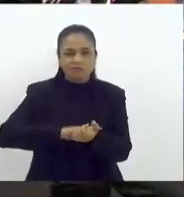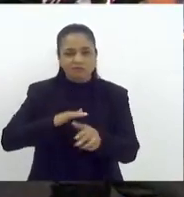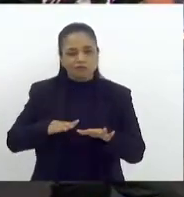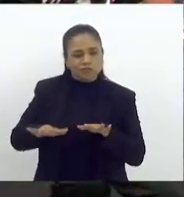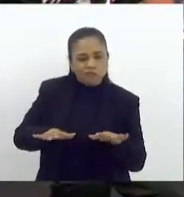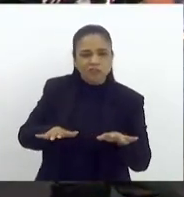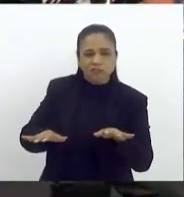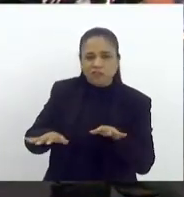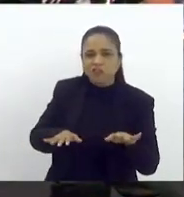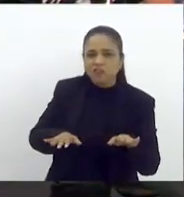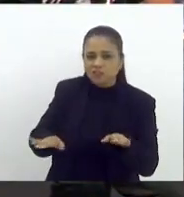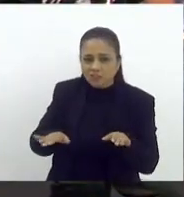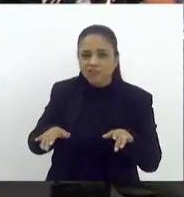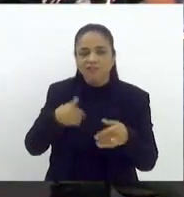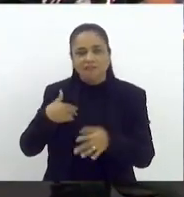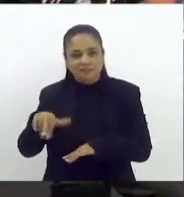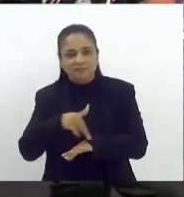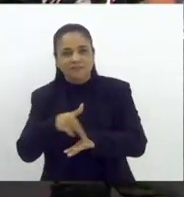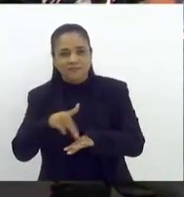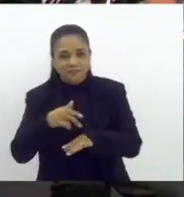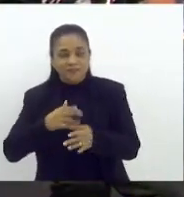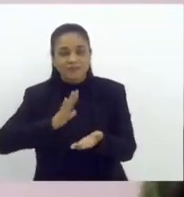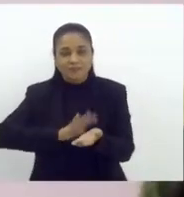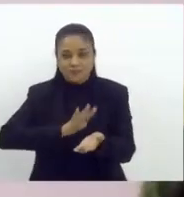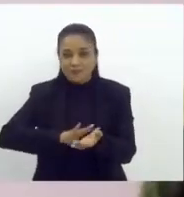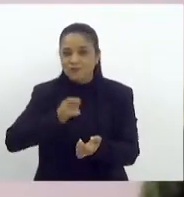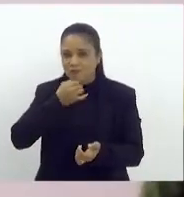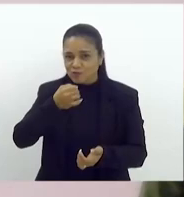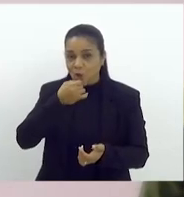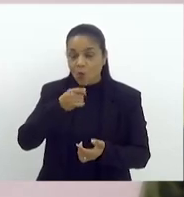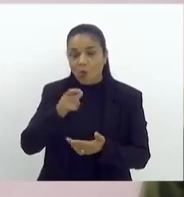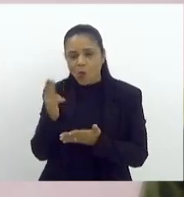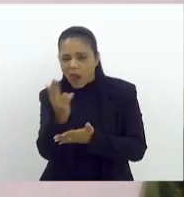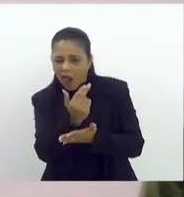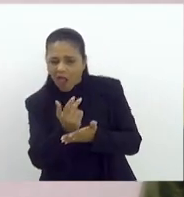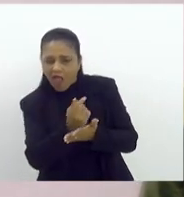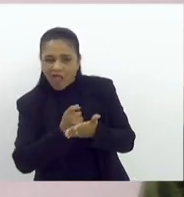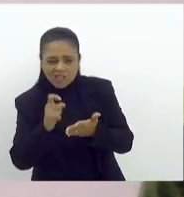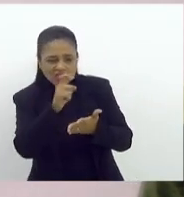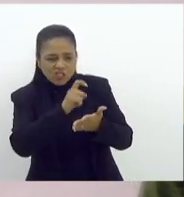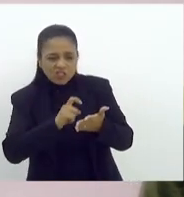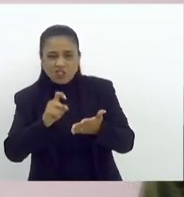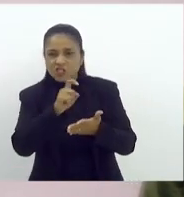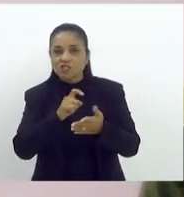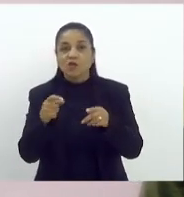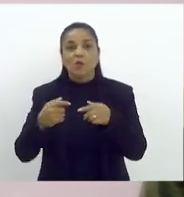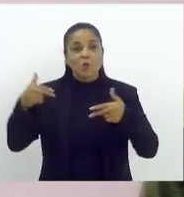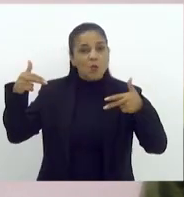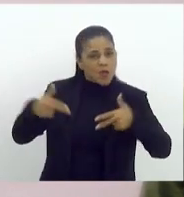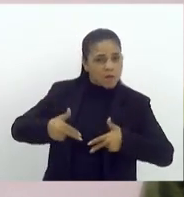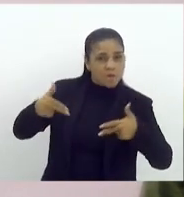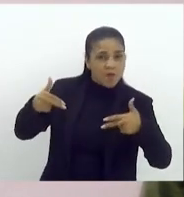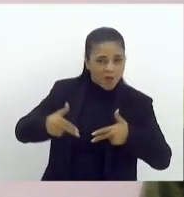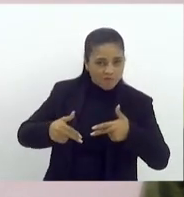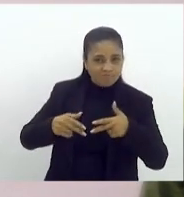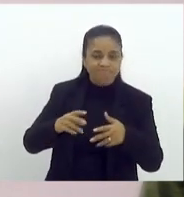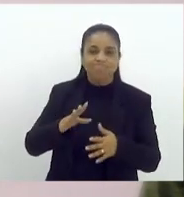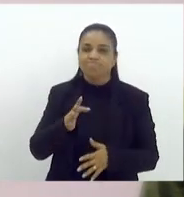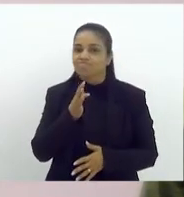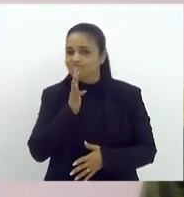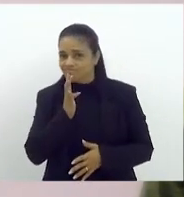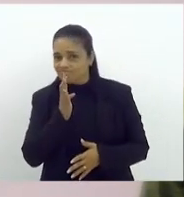o grafite tá expresso aqui porque o Hip Hop ele tem que ser reconhecido